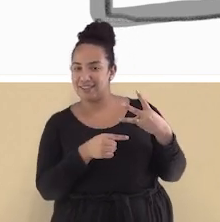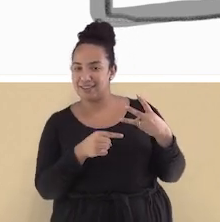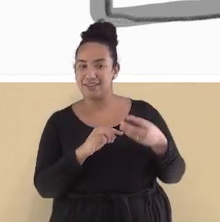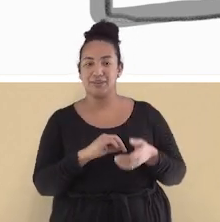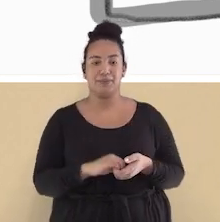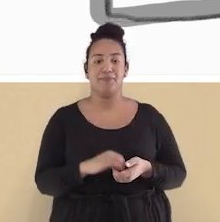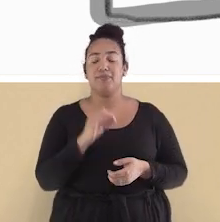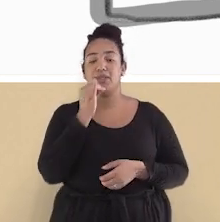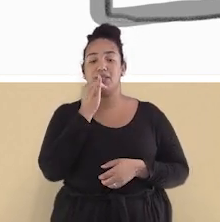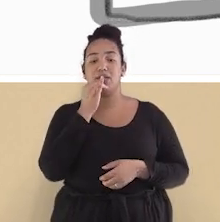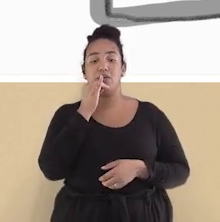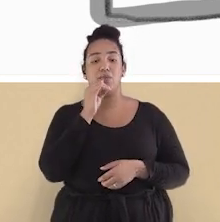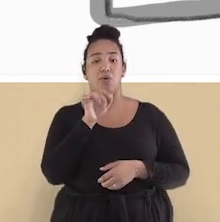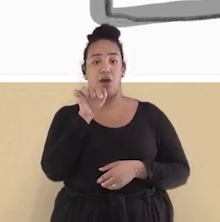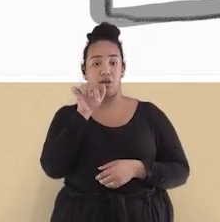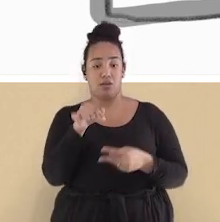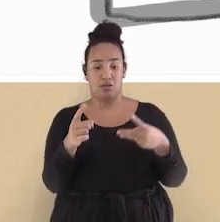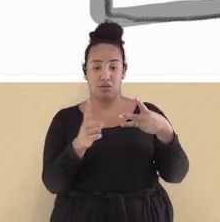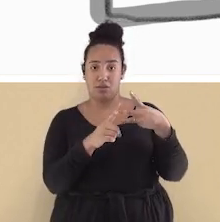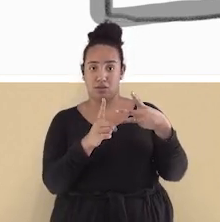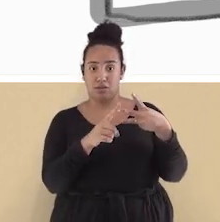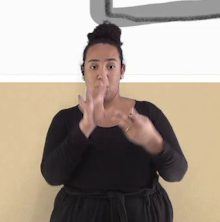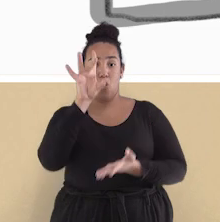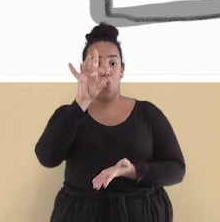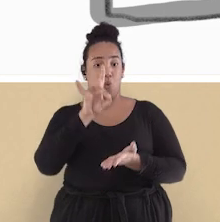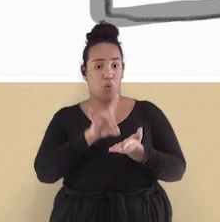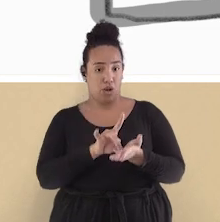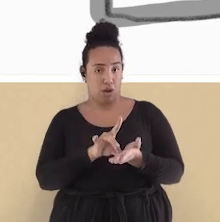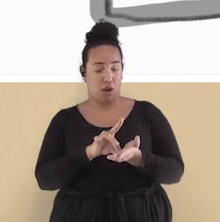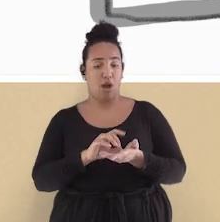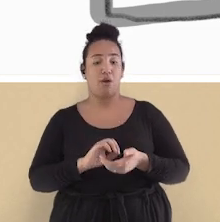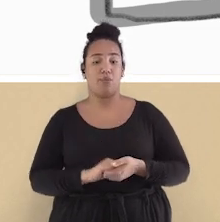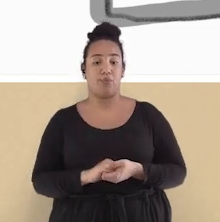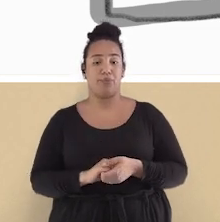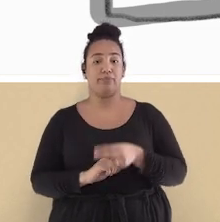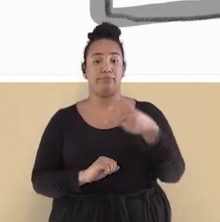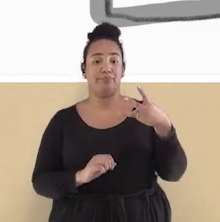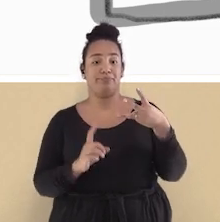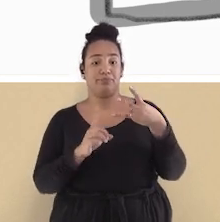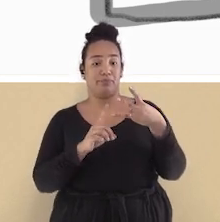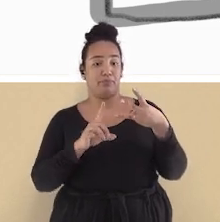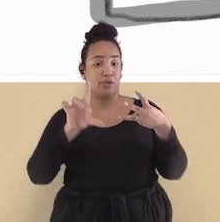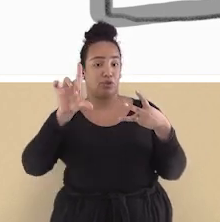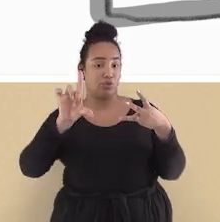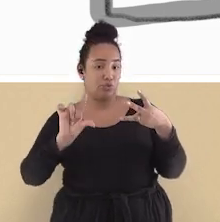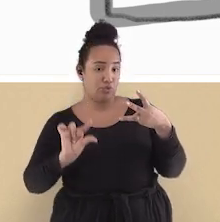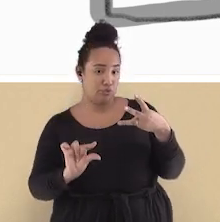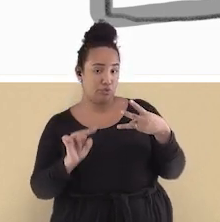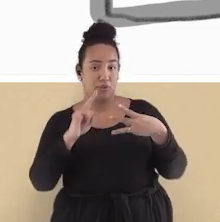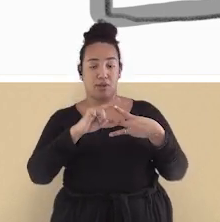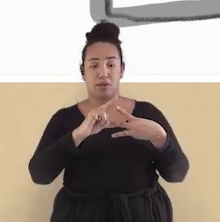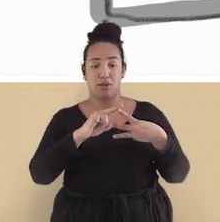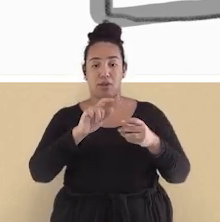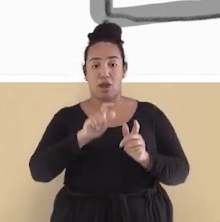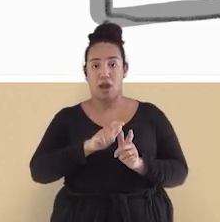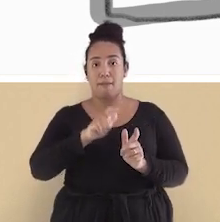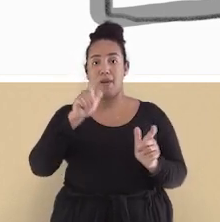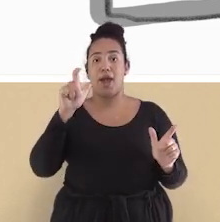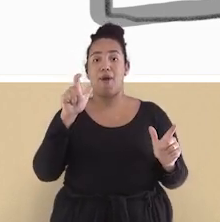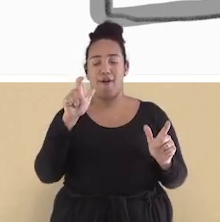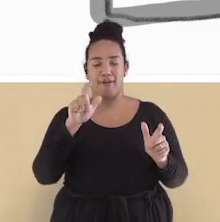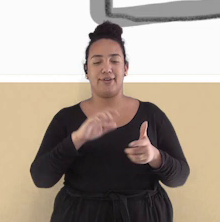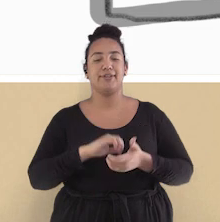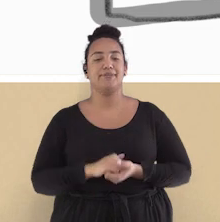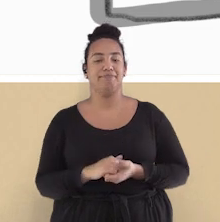proporção. Supondo que o do meio seja o tamanho real, o da esquerda teve o tamanho reduzido e o da direita um